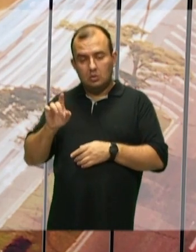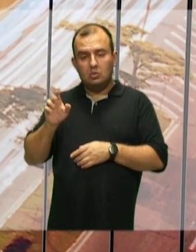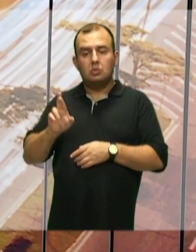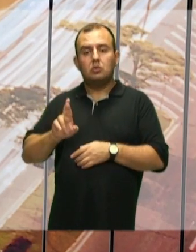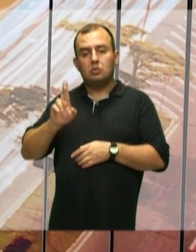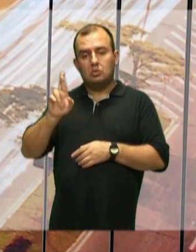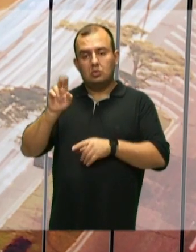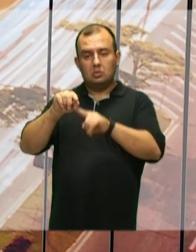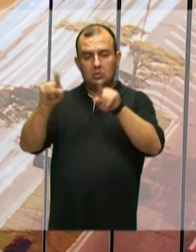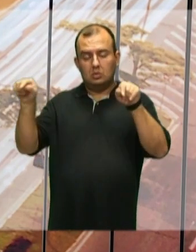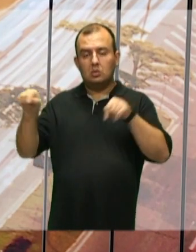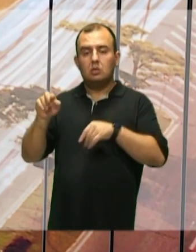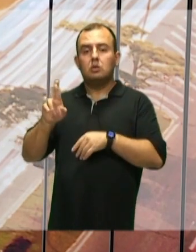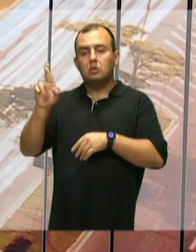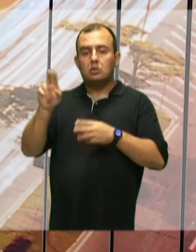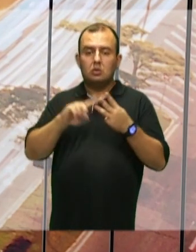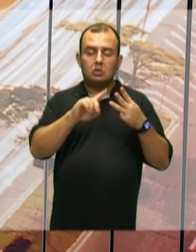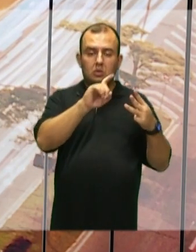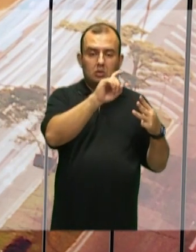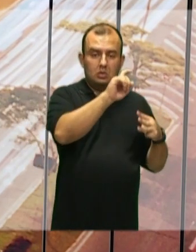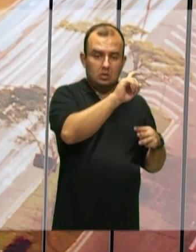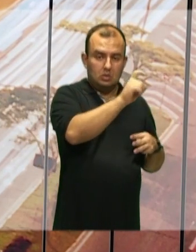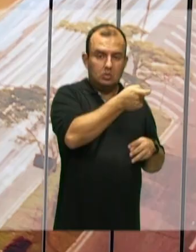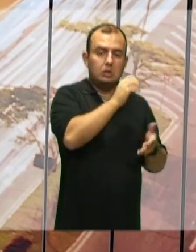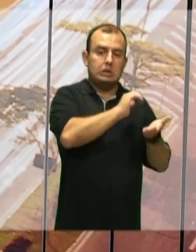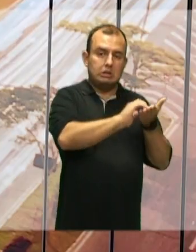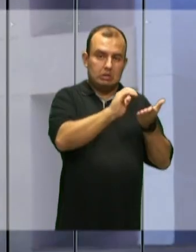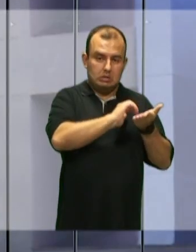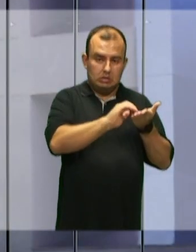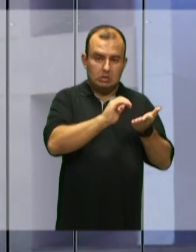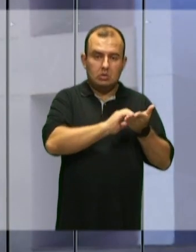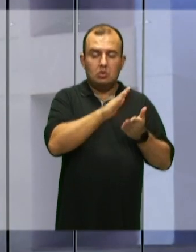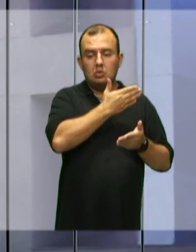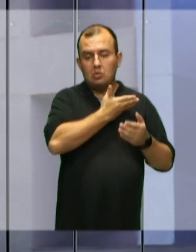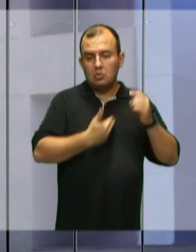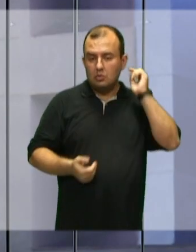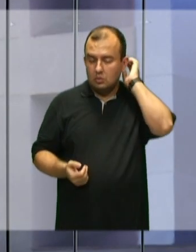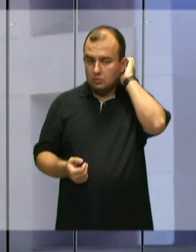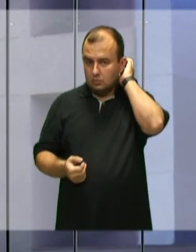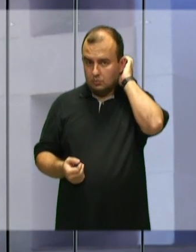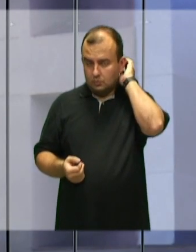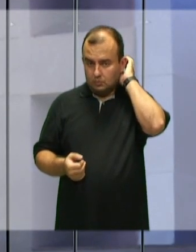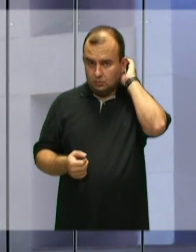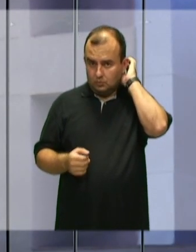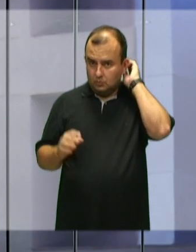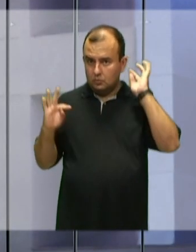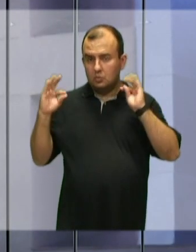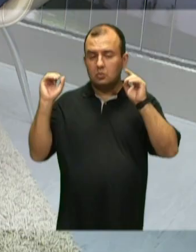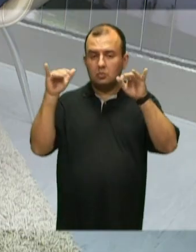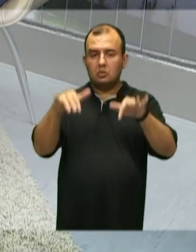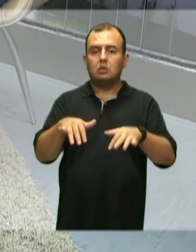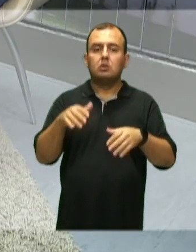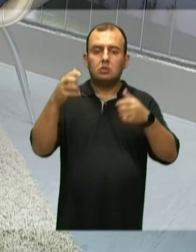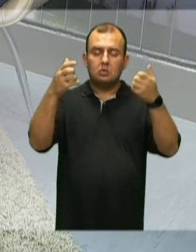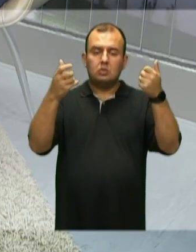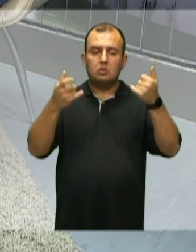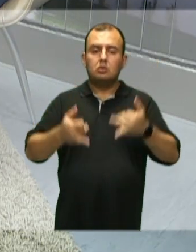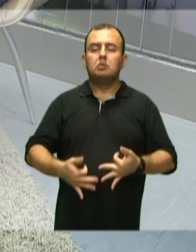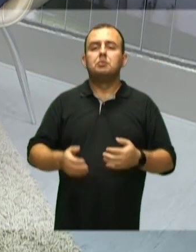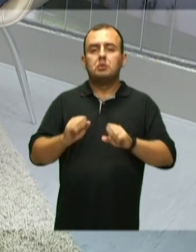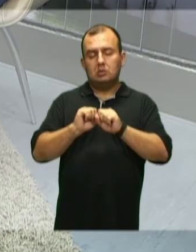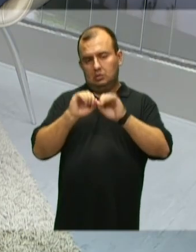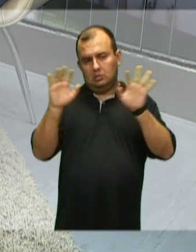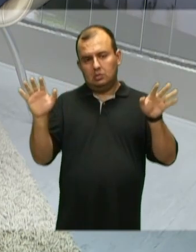gabinete atual chefe de gabinete e ao ex secretário de governo todos vieram prestaram as os